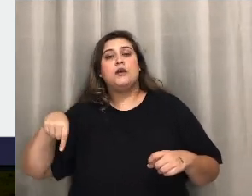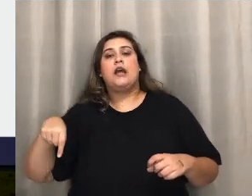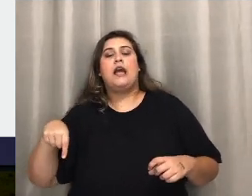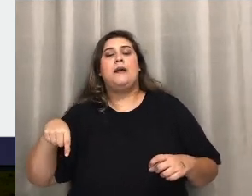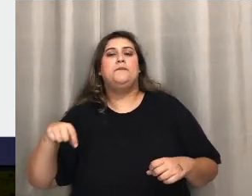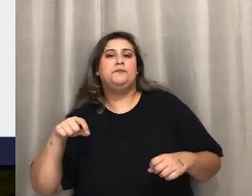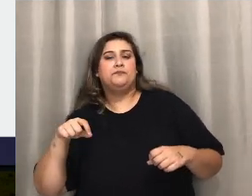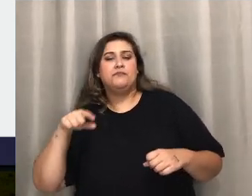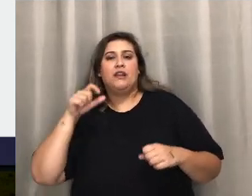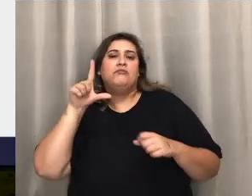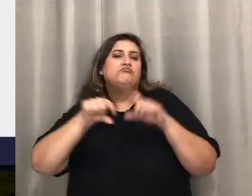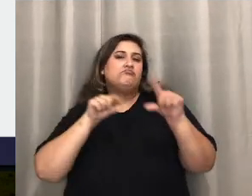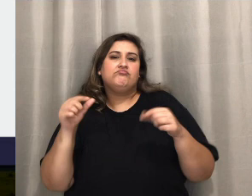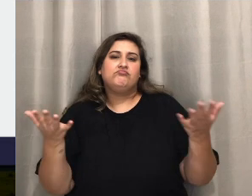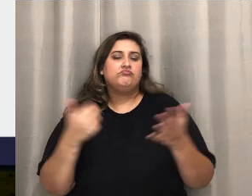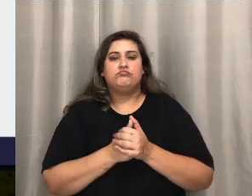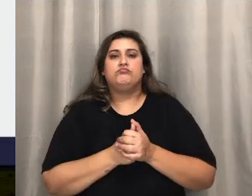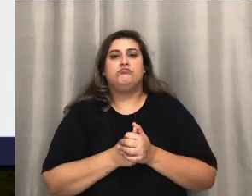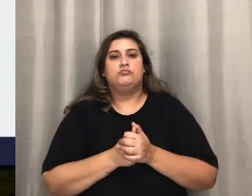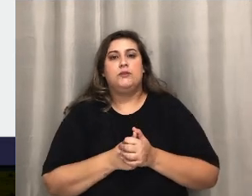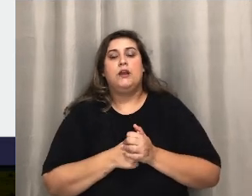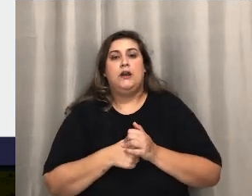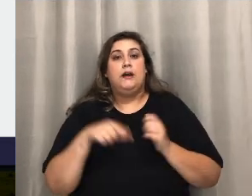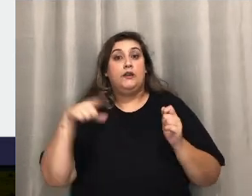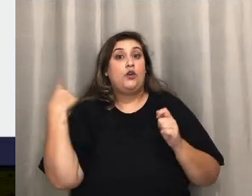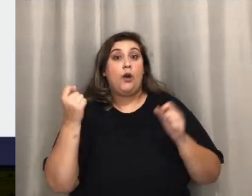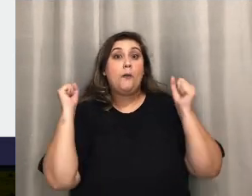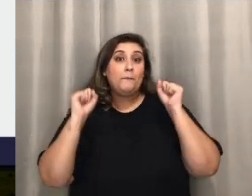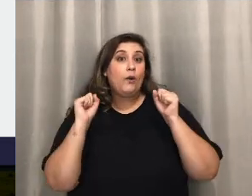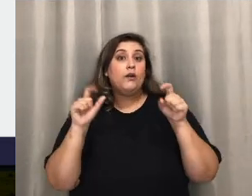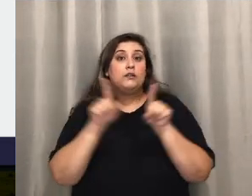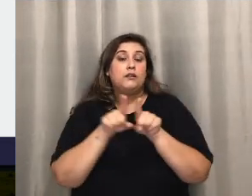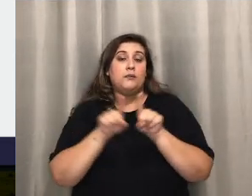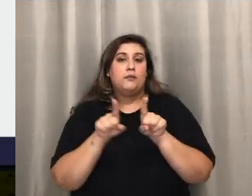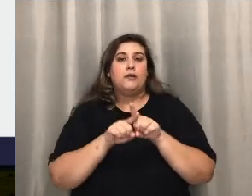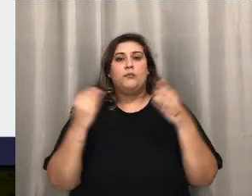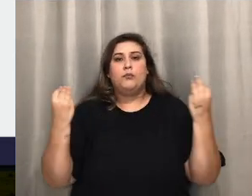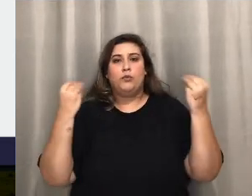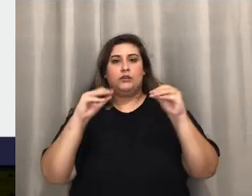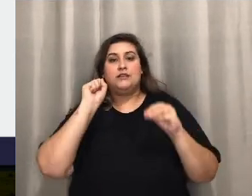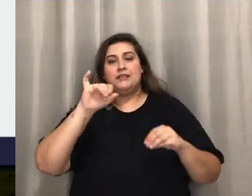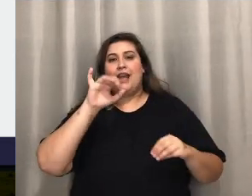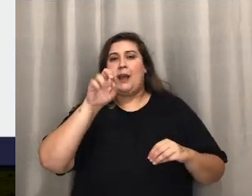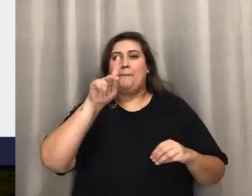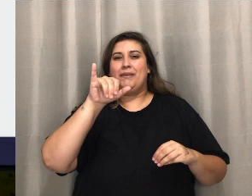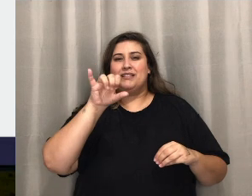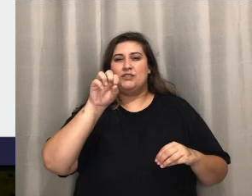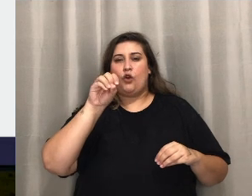trailer. E se é bônus, se ele é um episódio opcional. Nós podemos